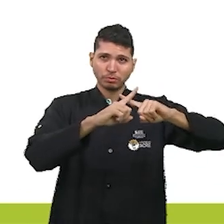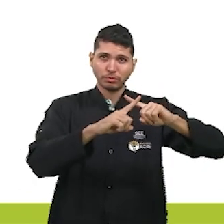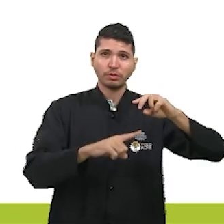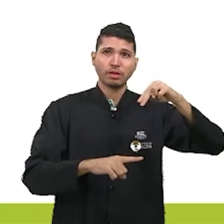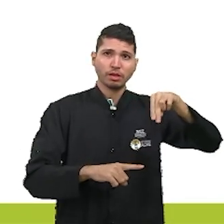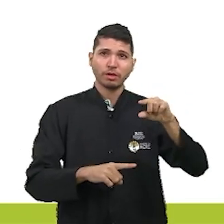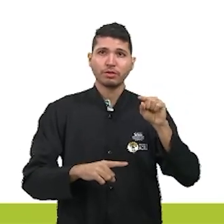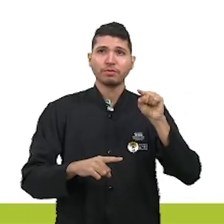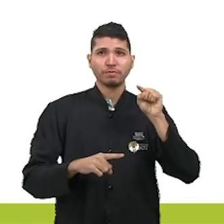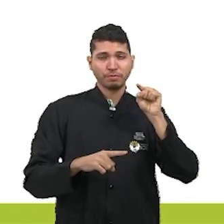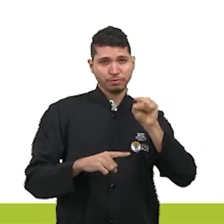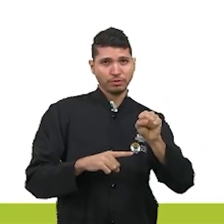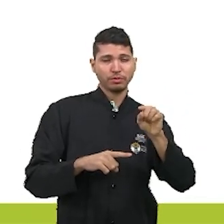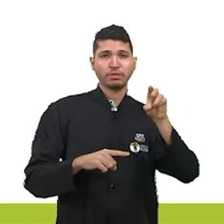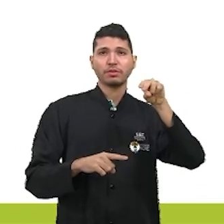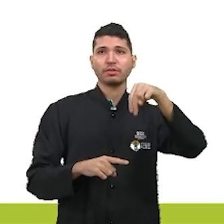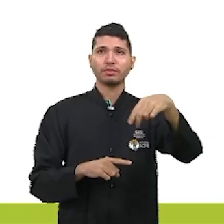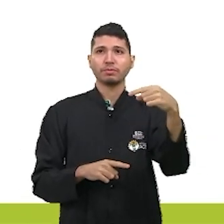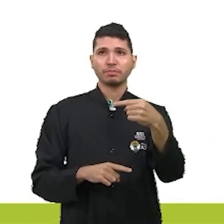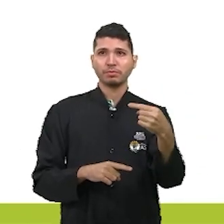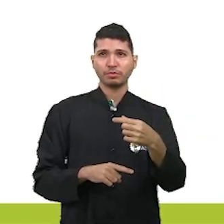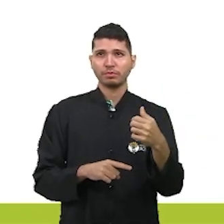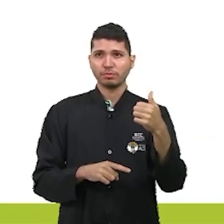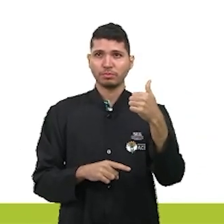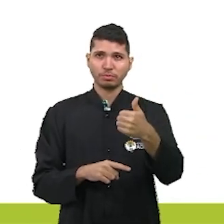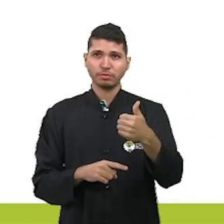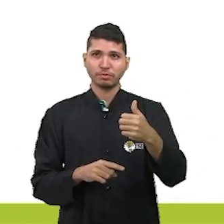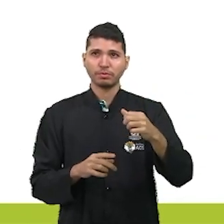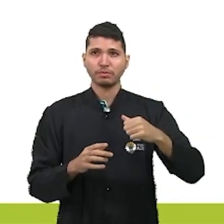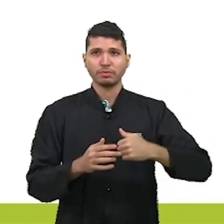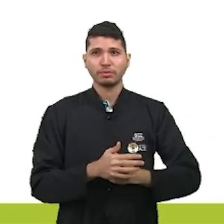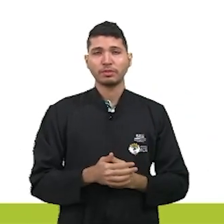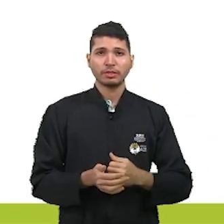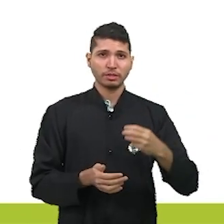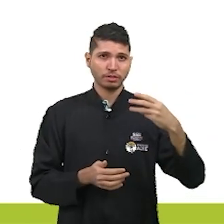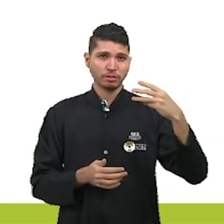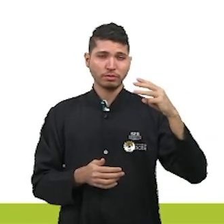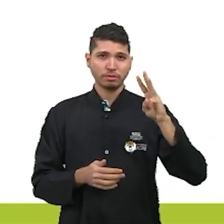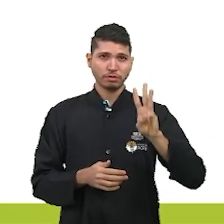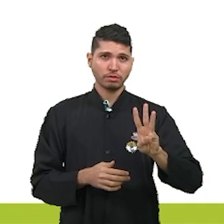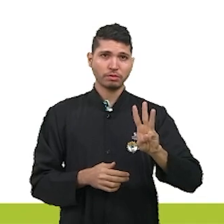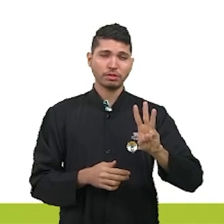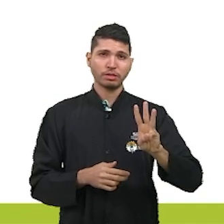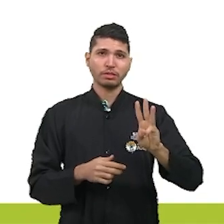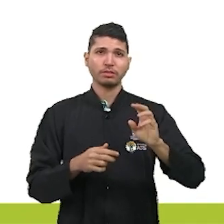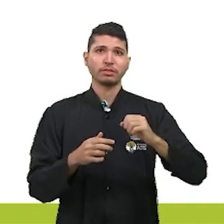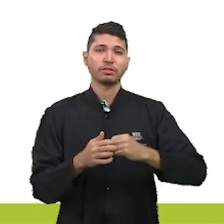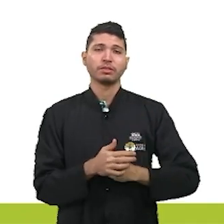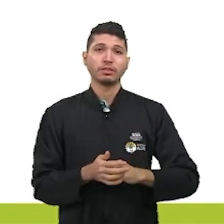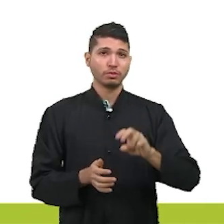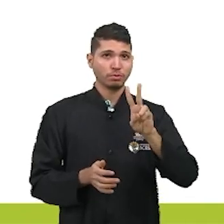assim por diante até N vezes 3 vezes 2 vezes 1.